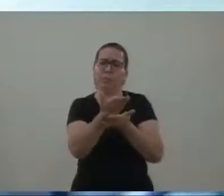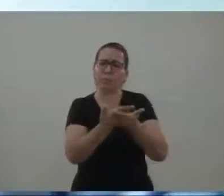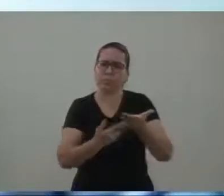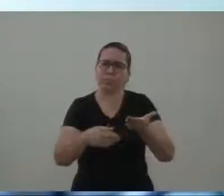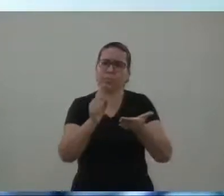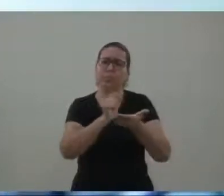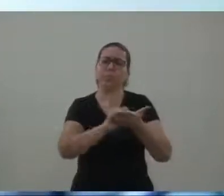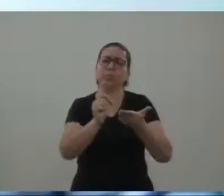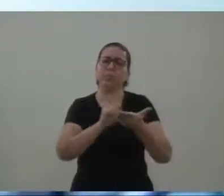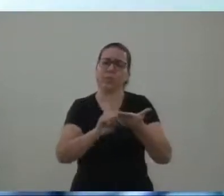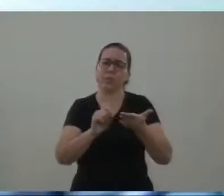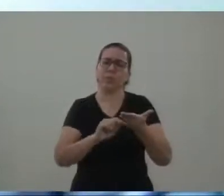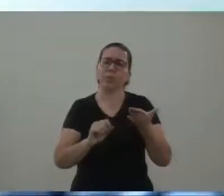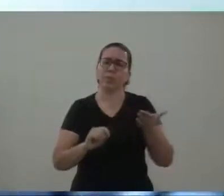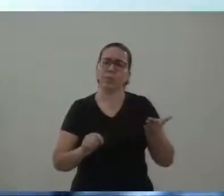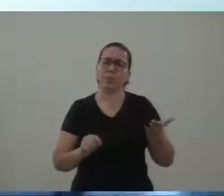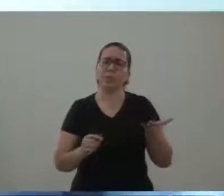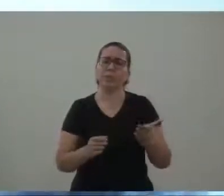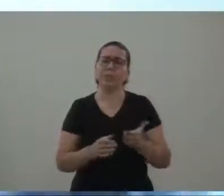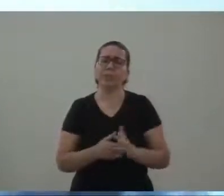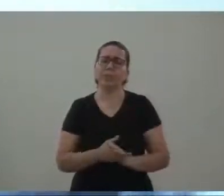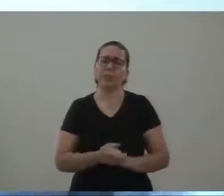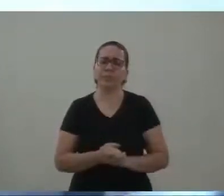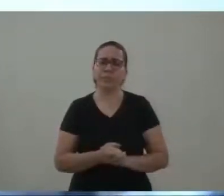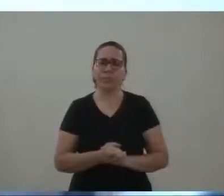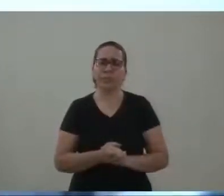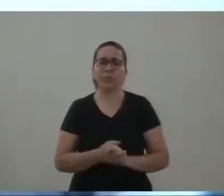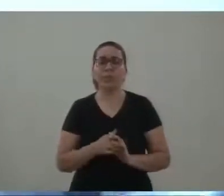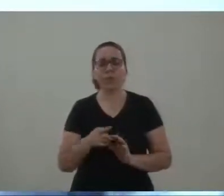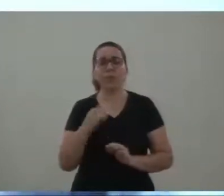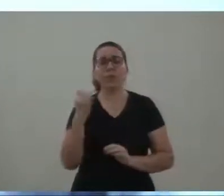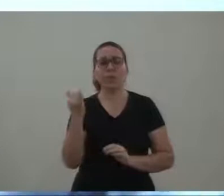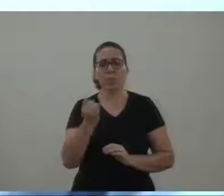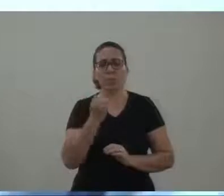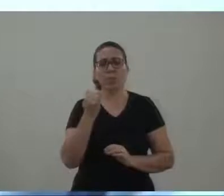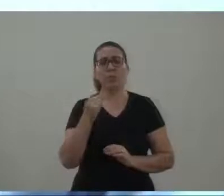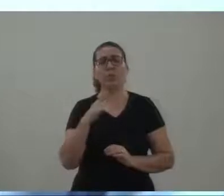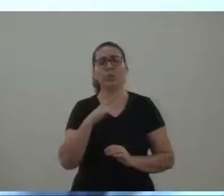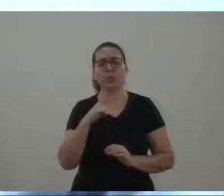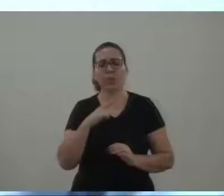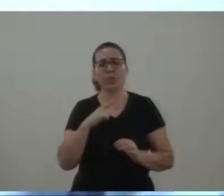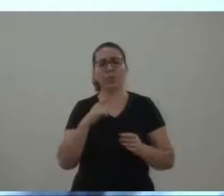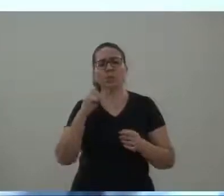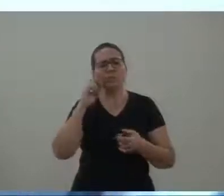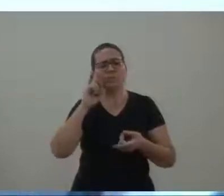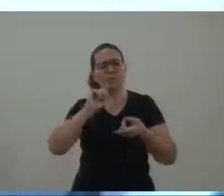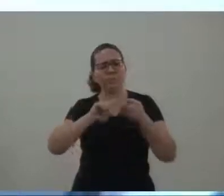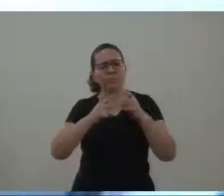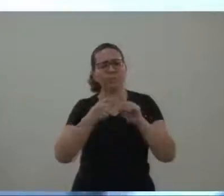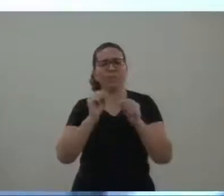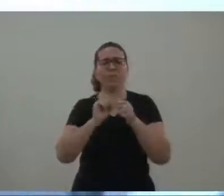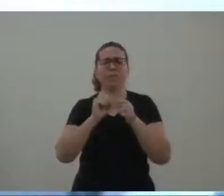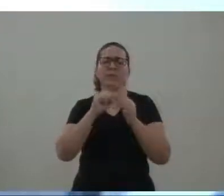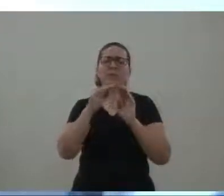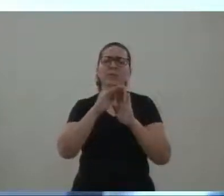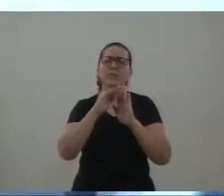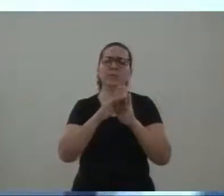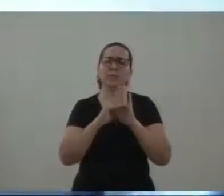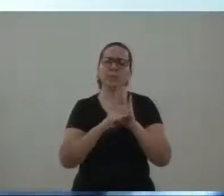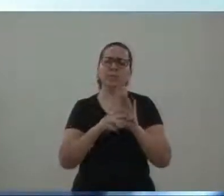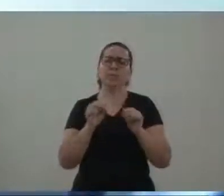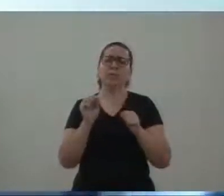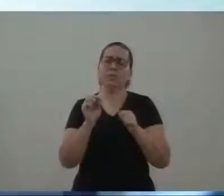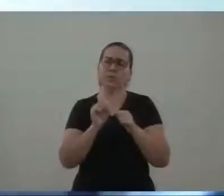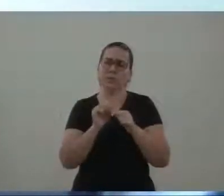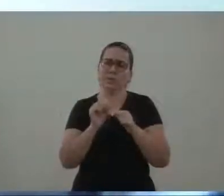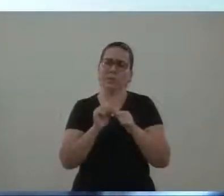nas escolas para retirada, enfim. Eu acho que é importante que haja um conjunto de ações para que a gente tenha, o perda